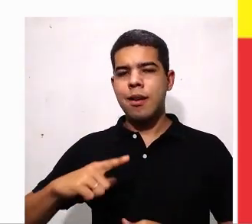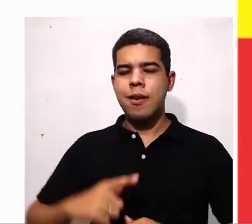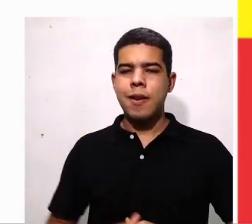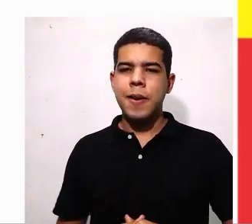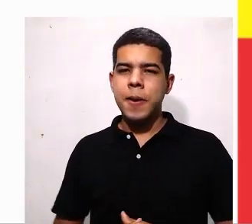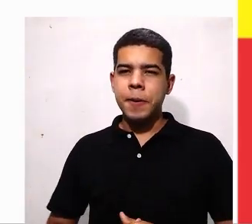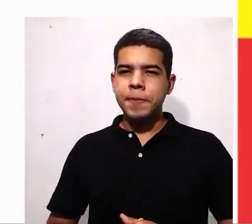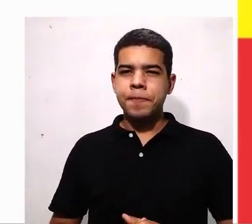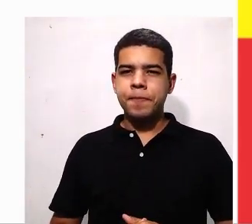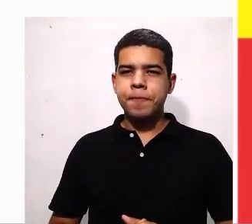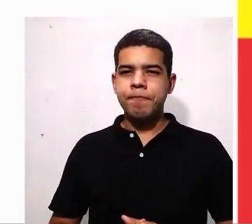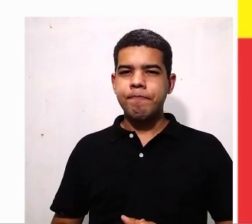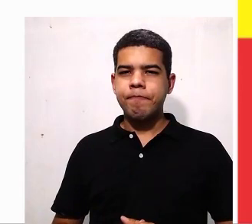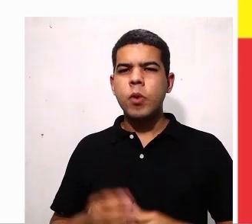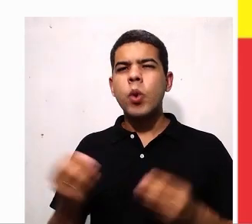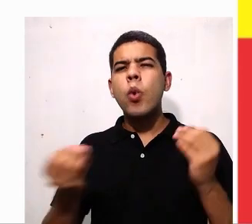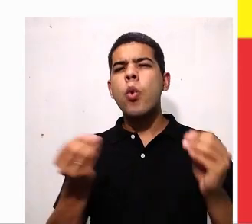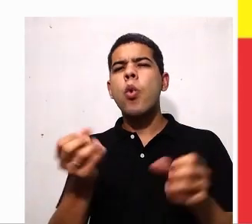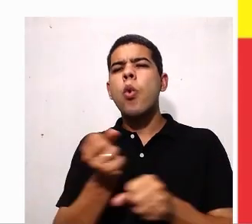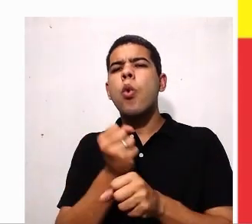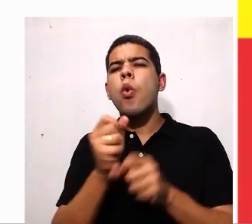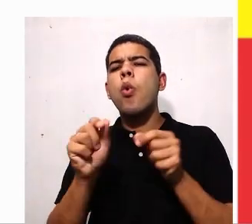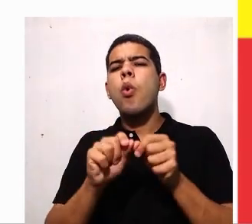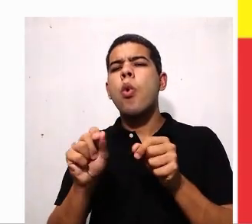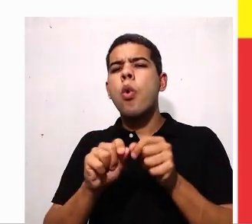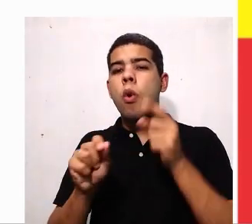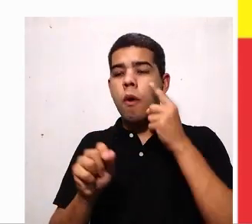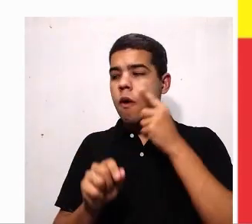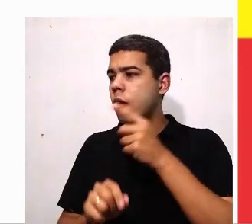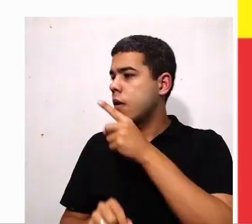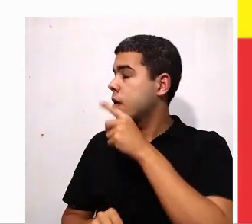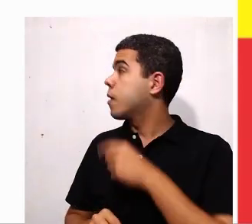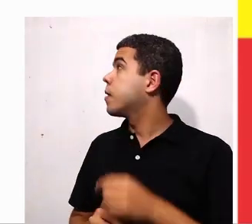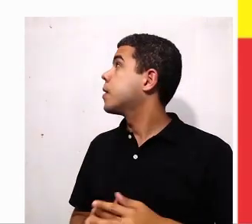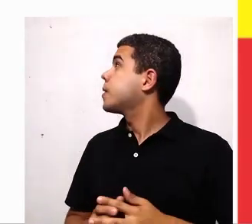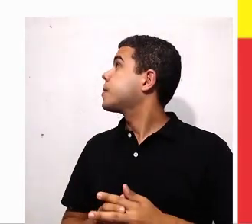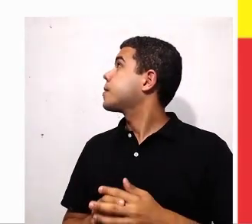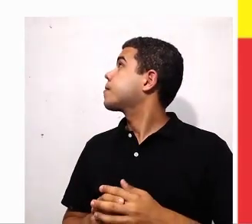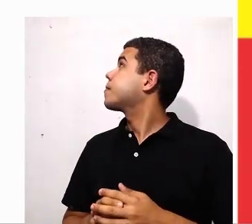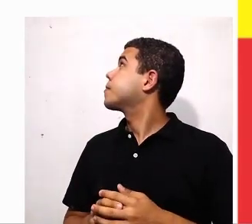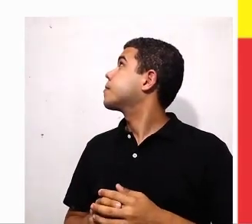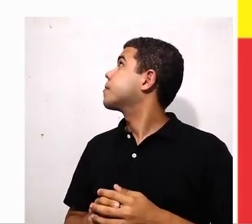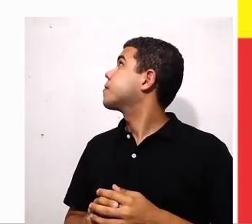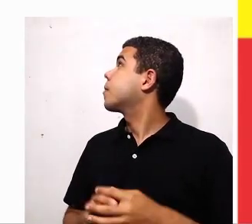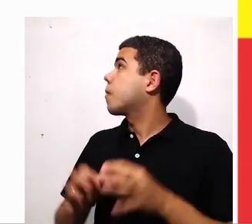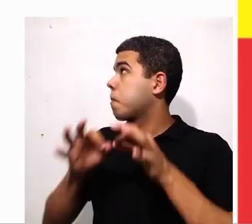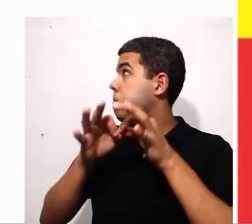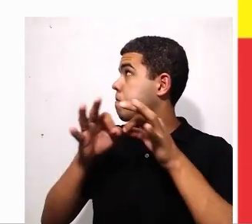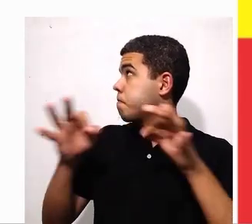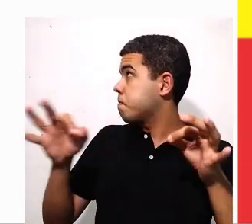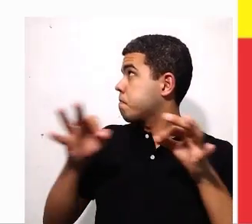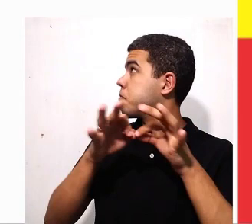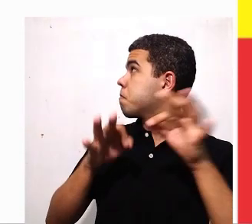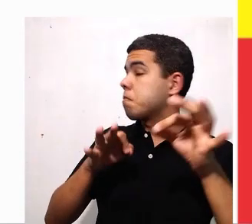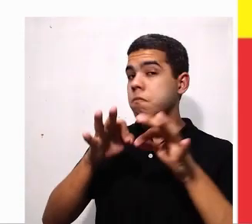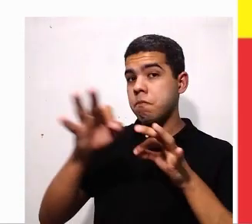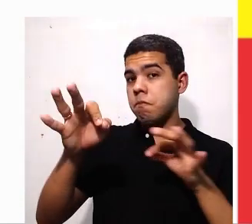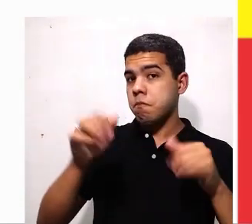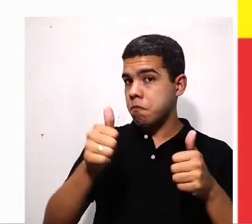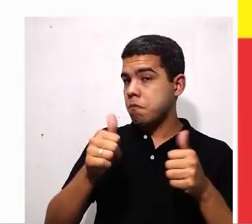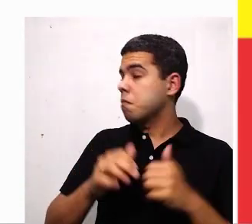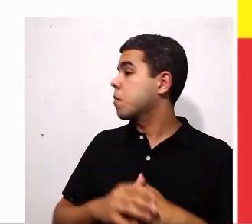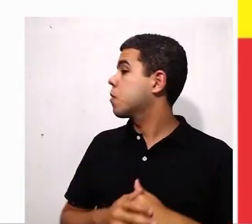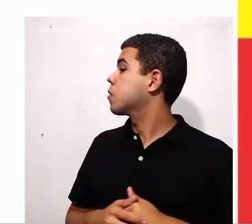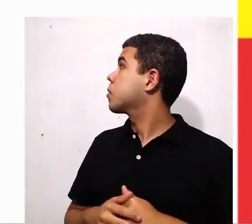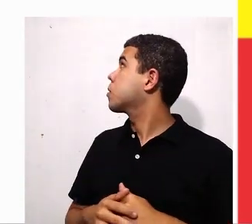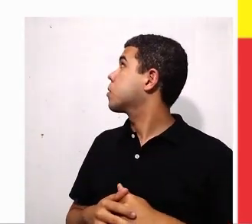as medidas. Depois eu vou pegar o compasso e vou fazer o seguinte. Pego uma das medidas e abro o compasso até